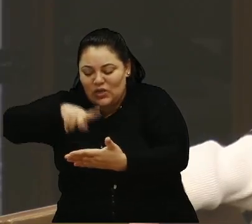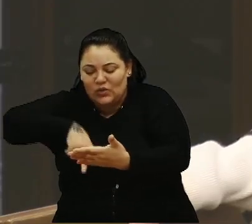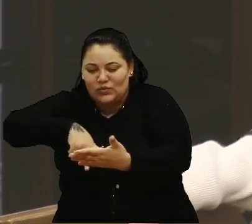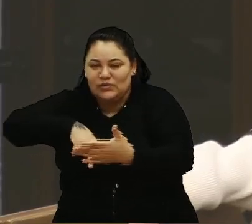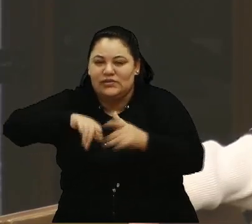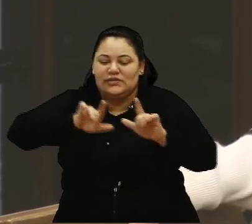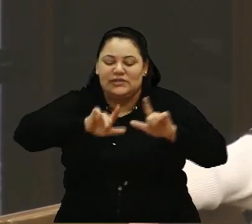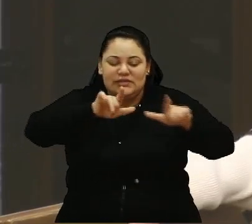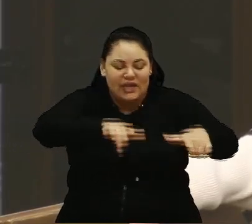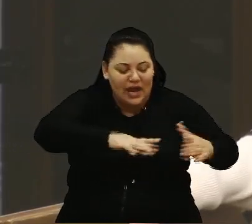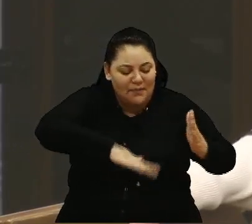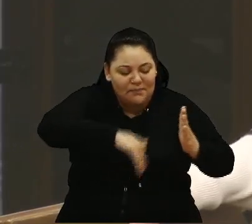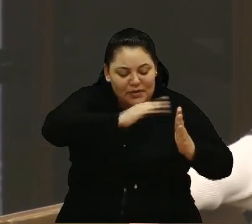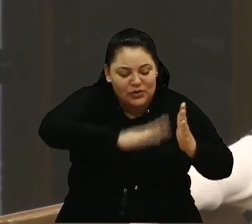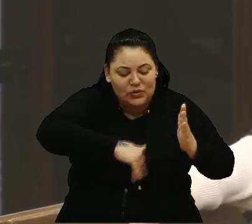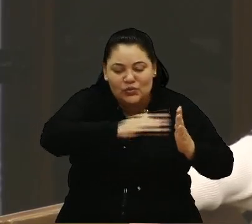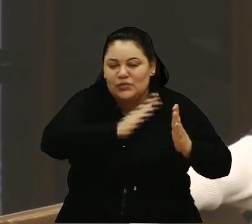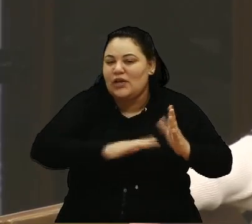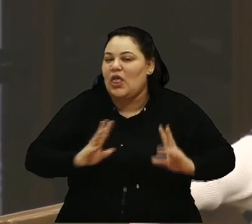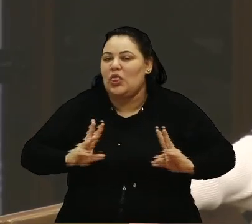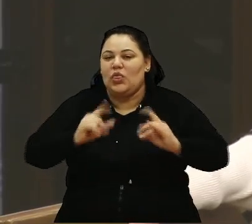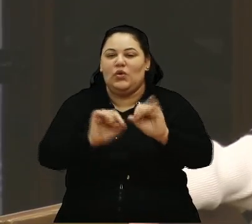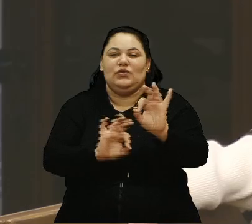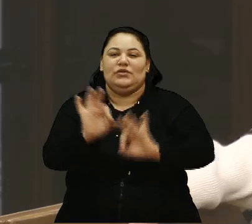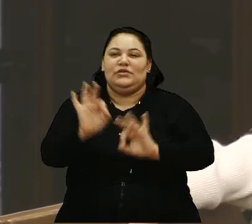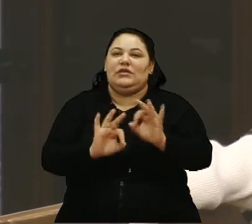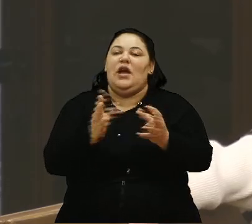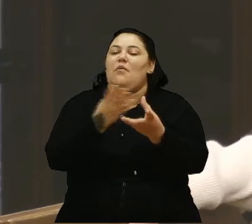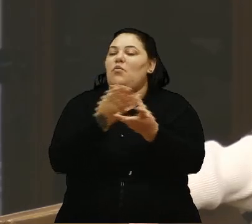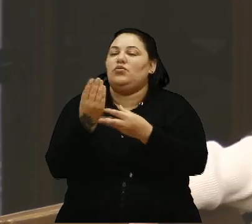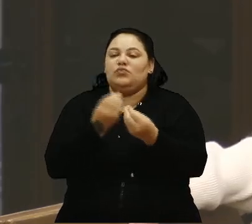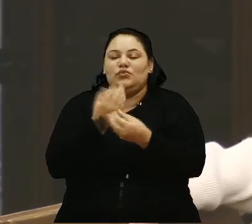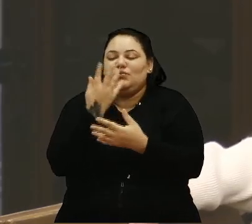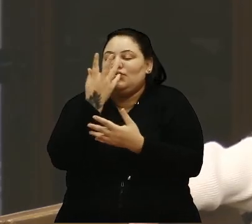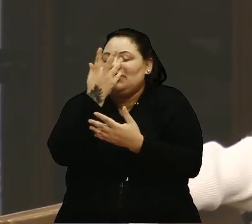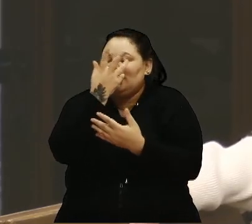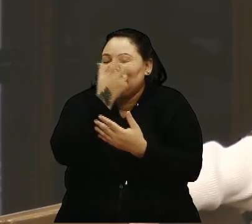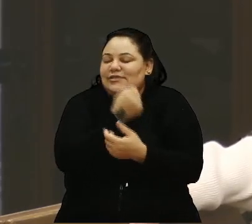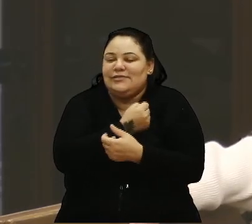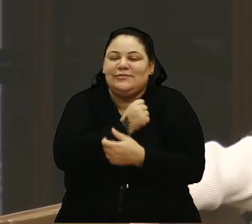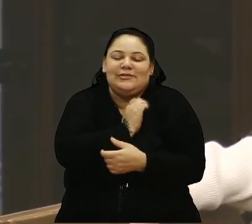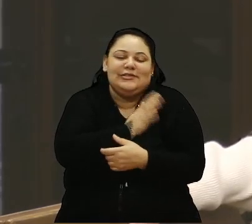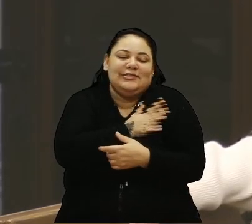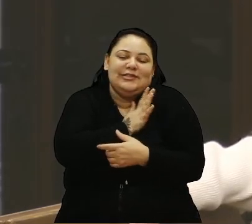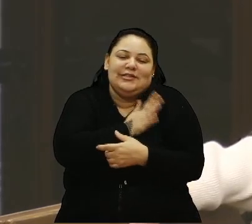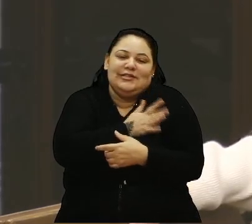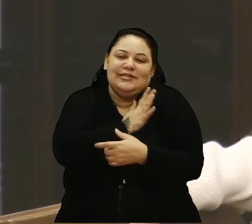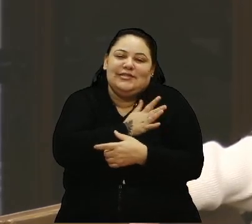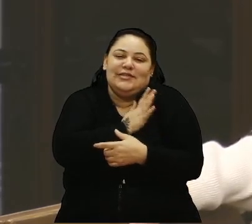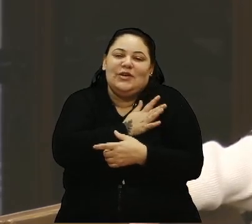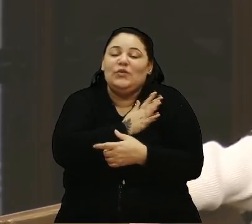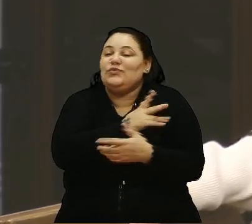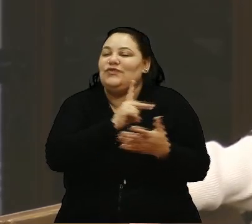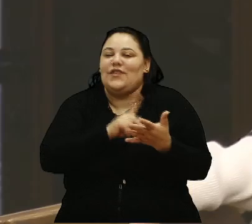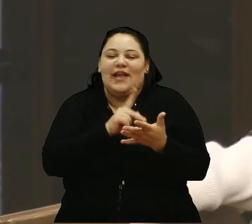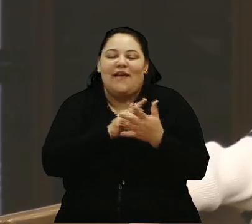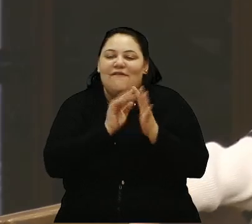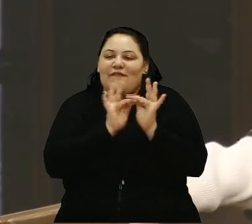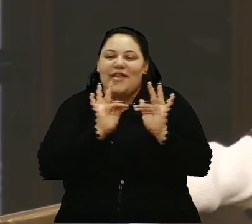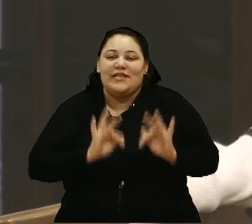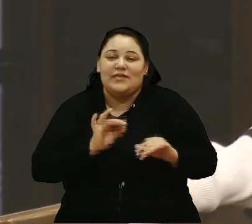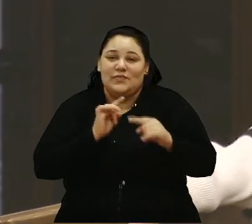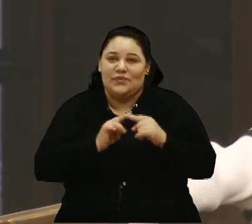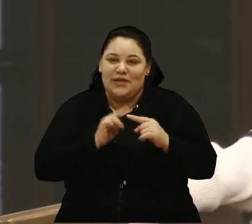de pintura. Então, é uma coisa muito bonita que nos enche o coração de alegria, porque ter feito parte de